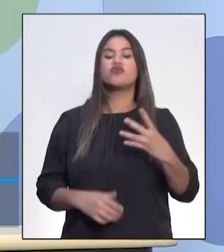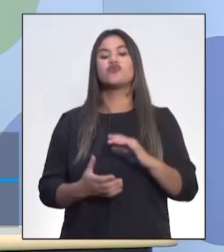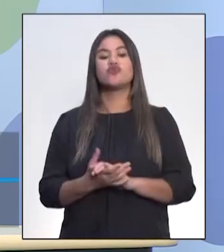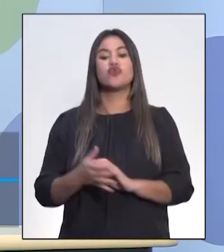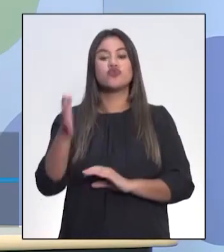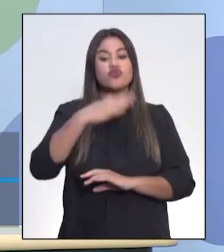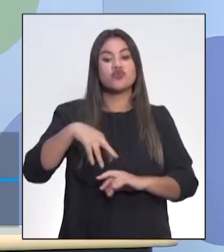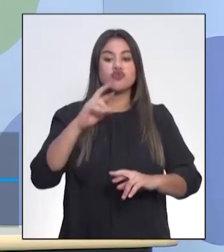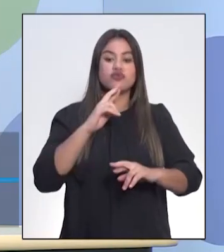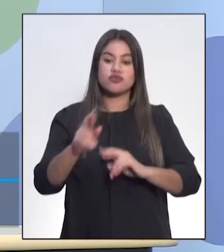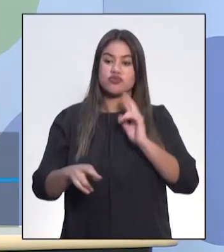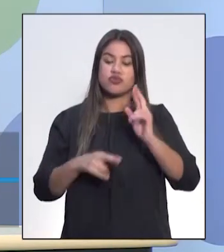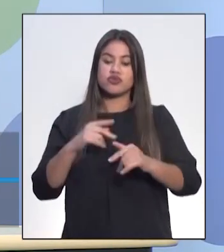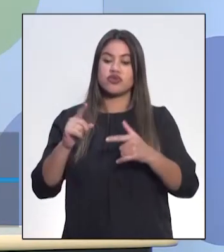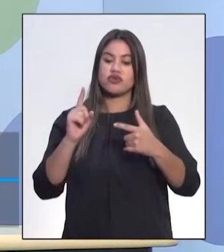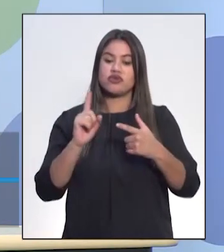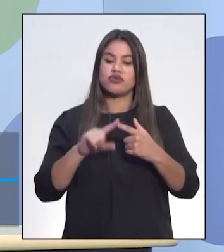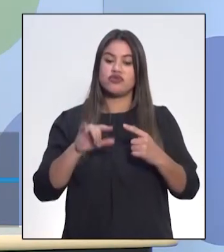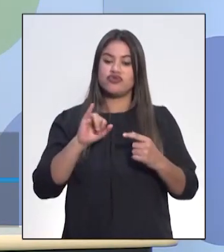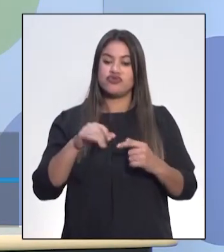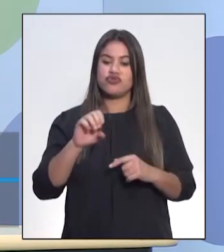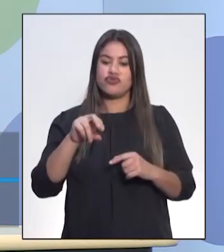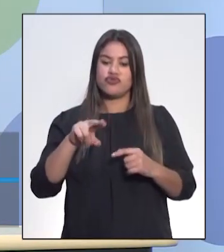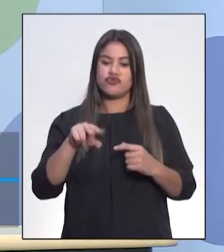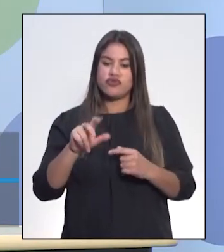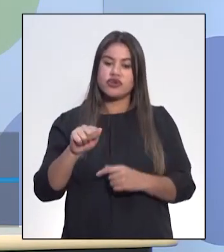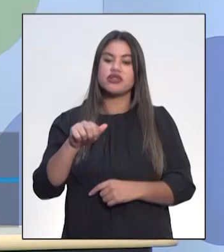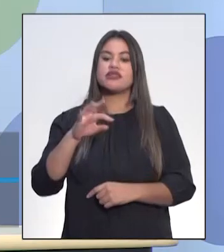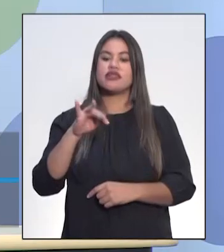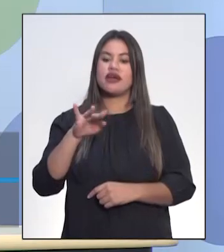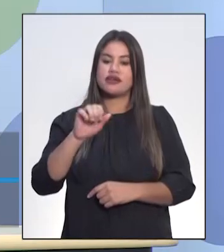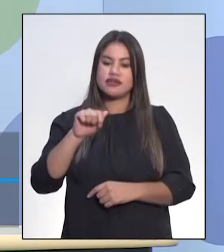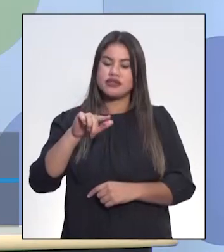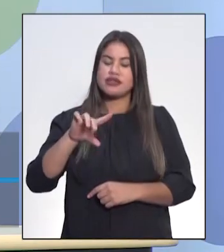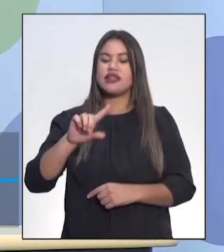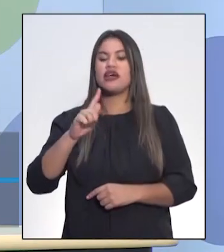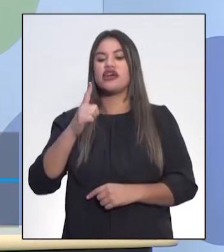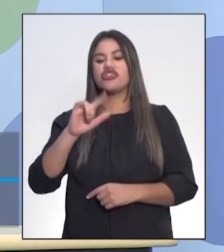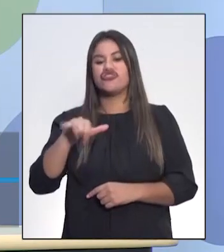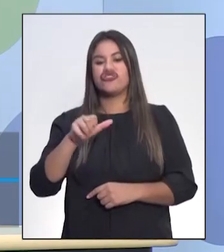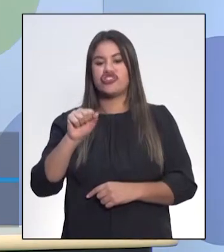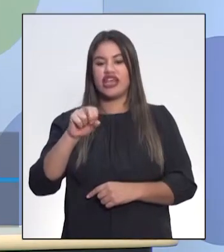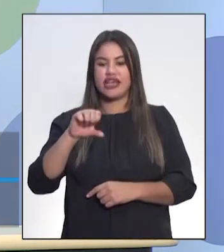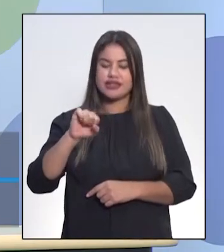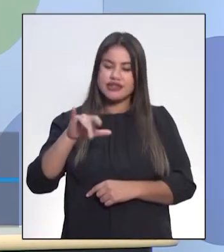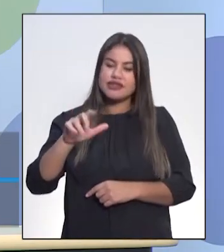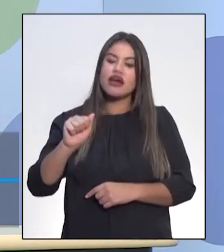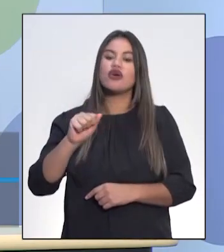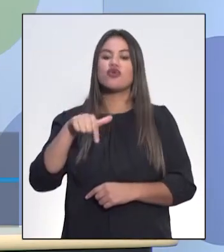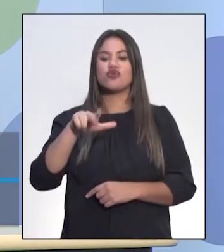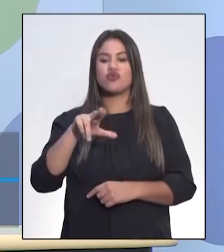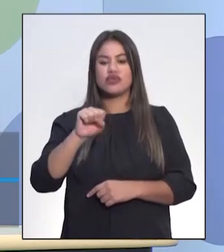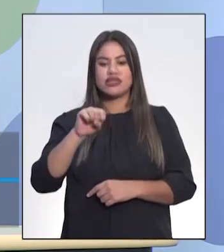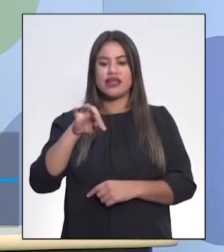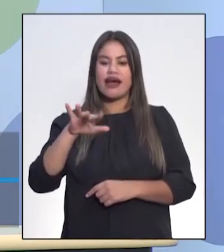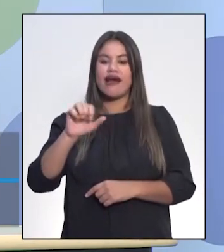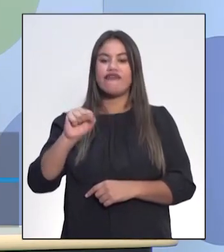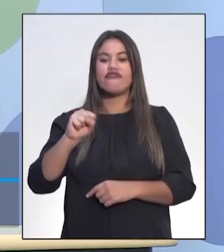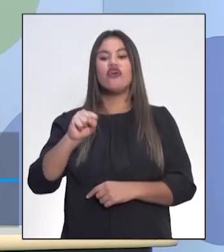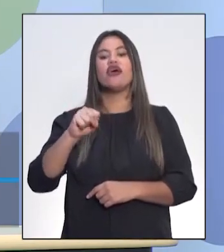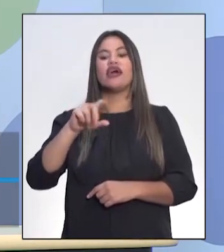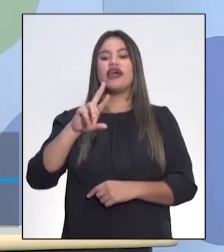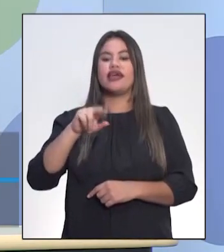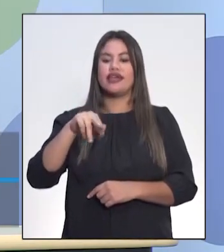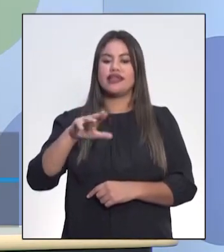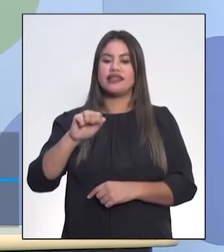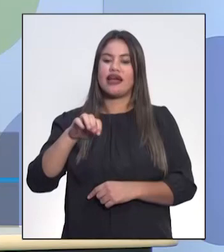que responderam, temos ali a Giovana, a Tarsila, a Jéssica, o Gustavo e o Renato. Quero também agradecer a participação de